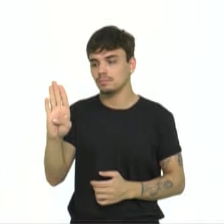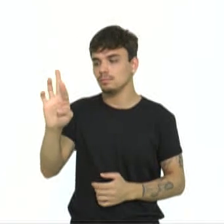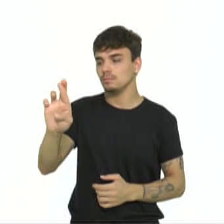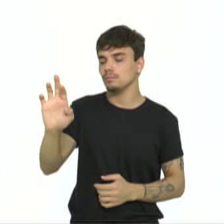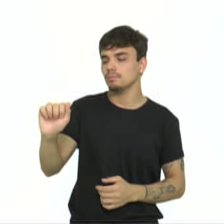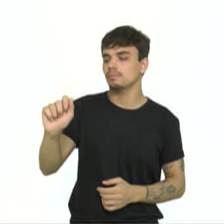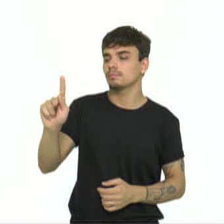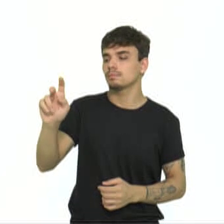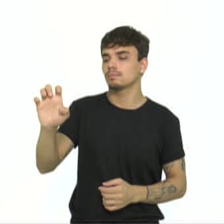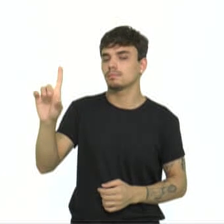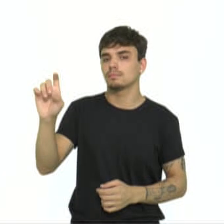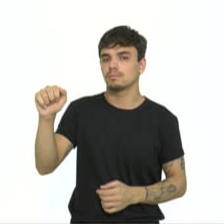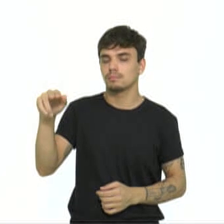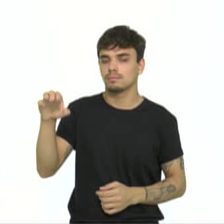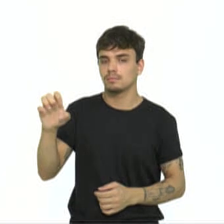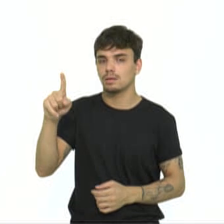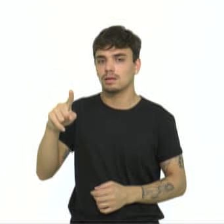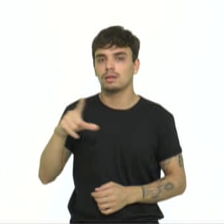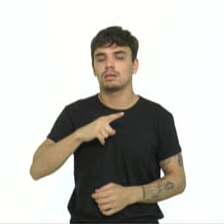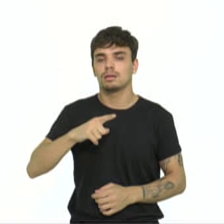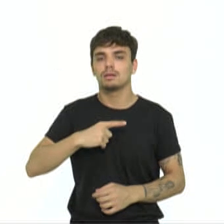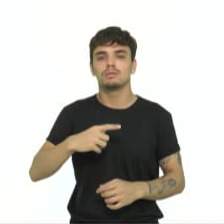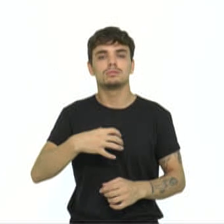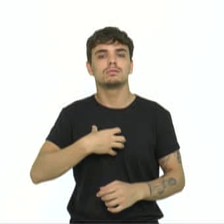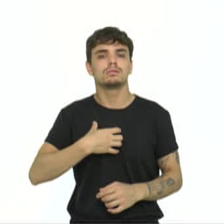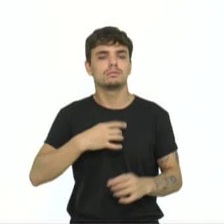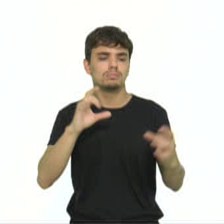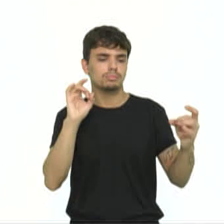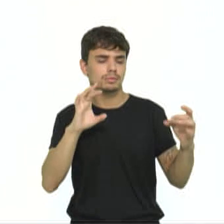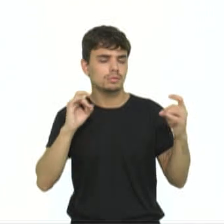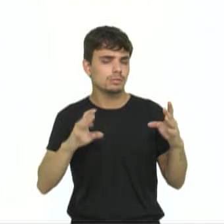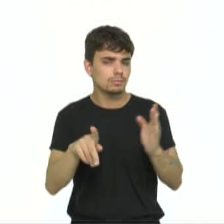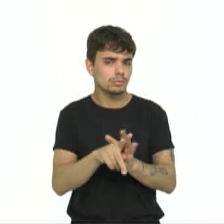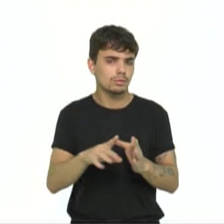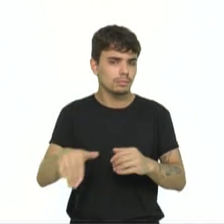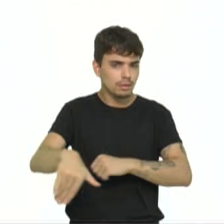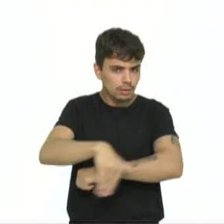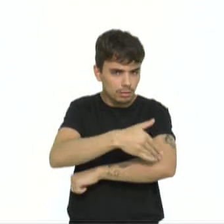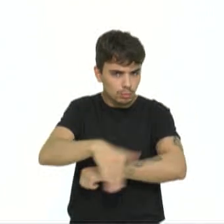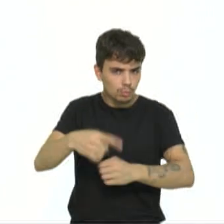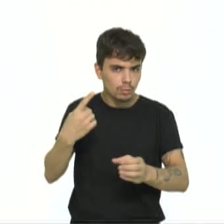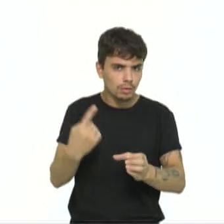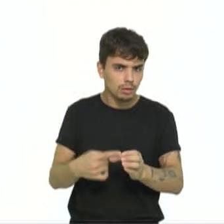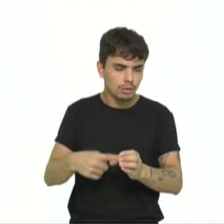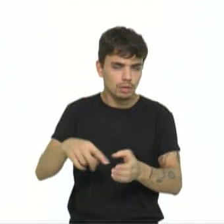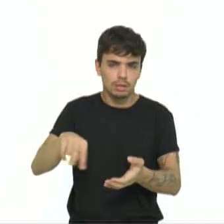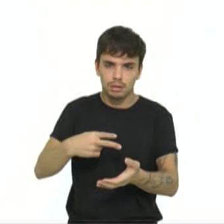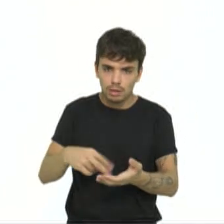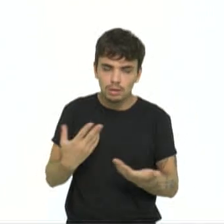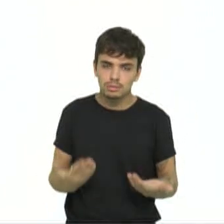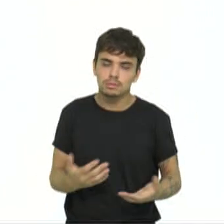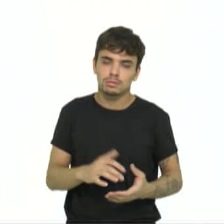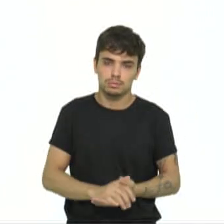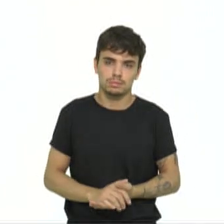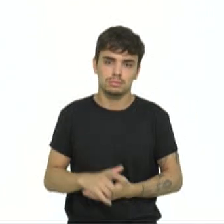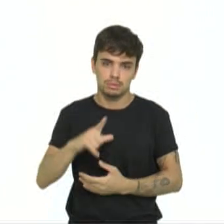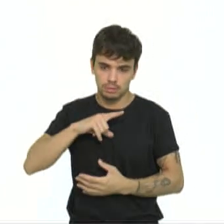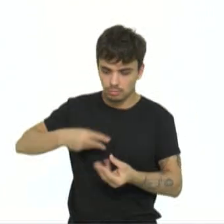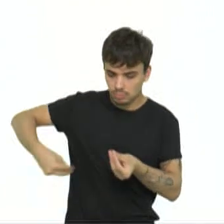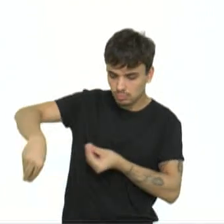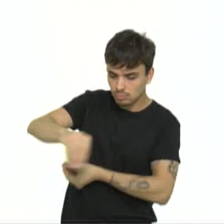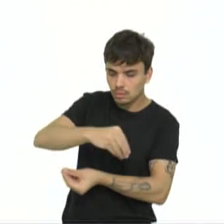uma estética específica dentro da dança de rua, né? O street dance a gente já viu que engloba todos os